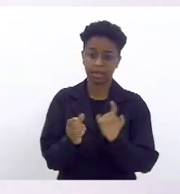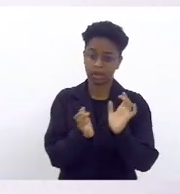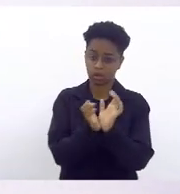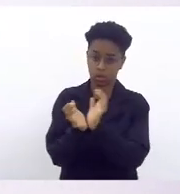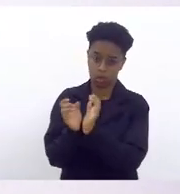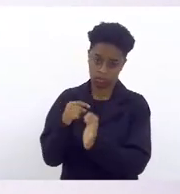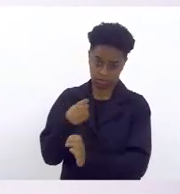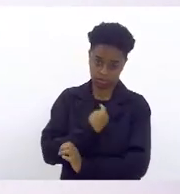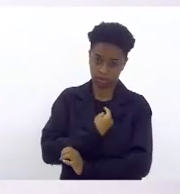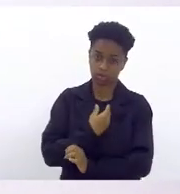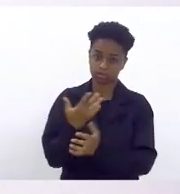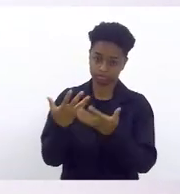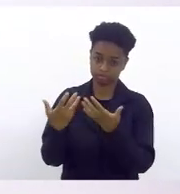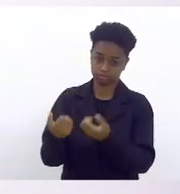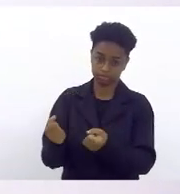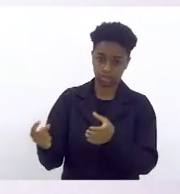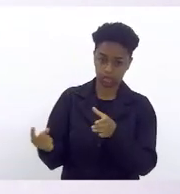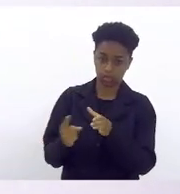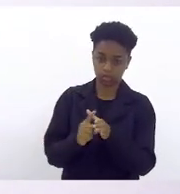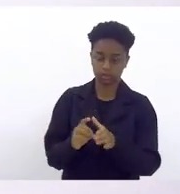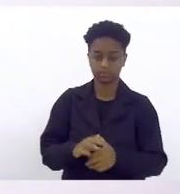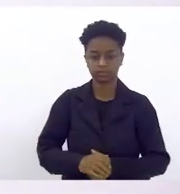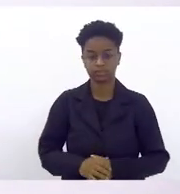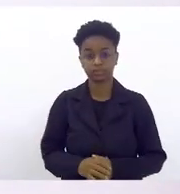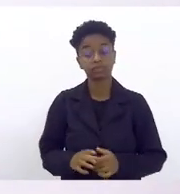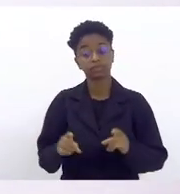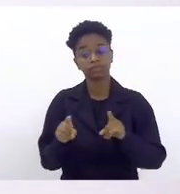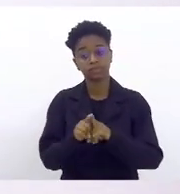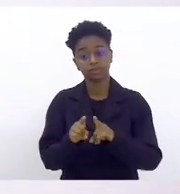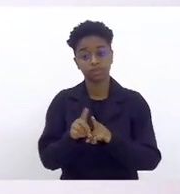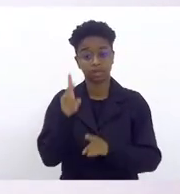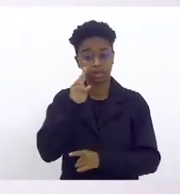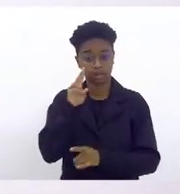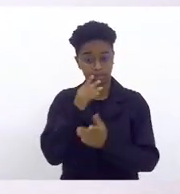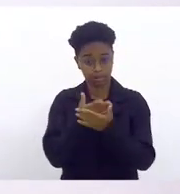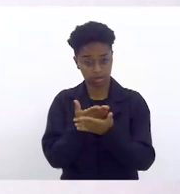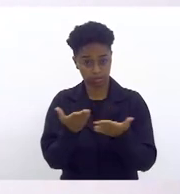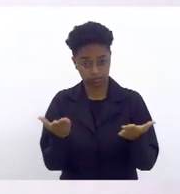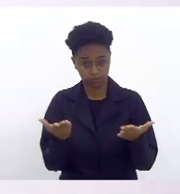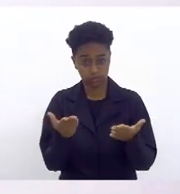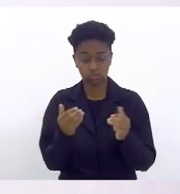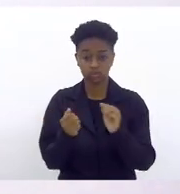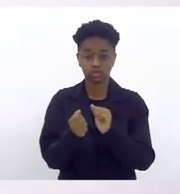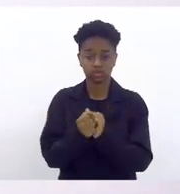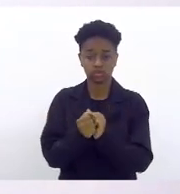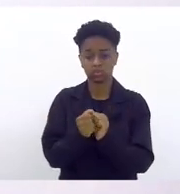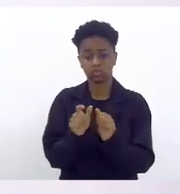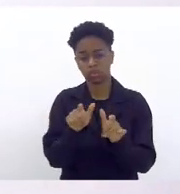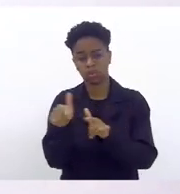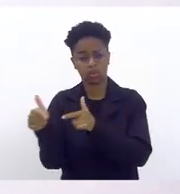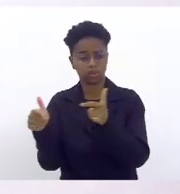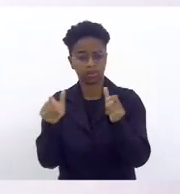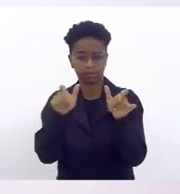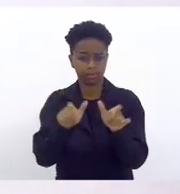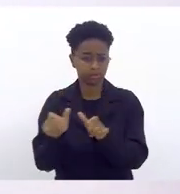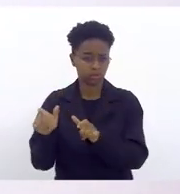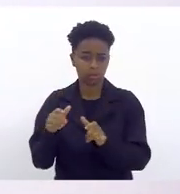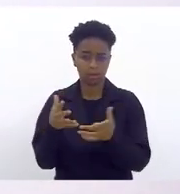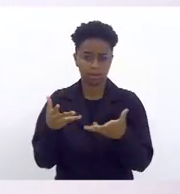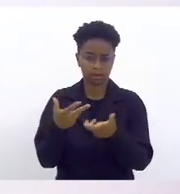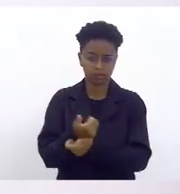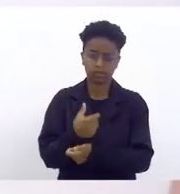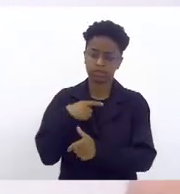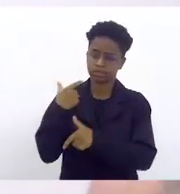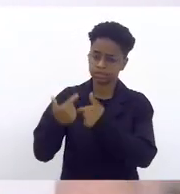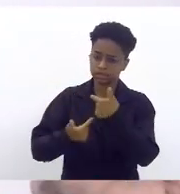lembrar que nossas Cordeiro nos inspira junto com Arouca e todo esse trabalho que a gente conseguiu fazer e